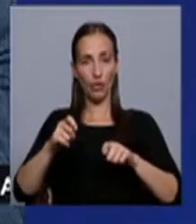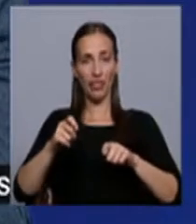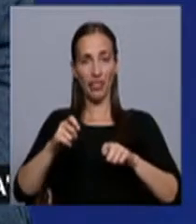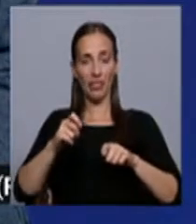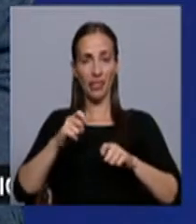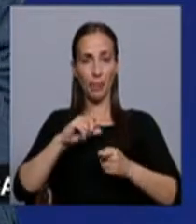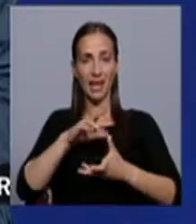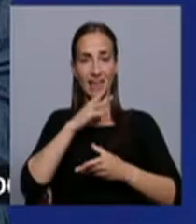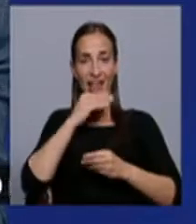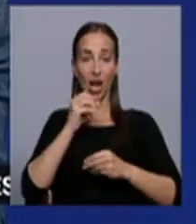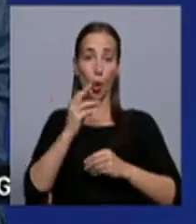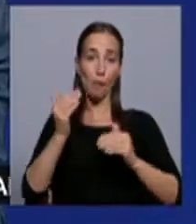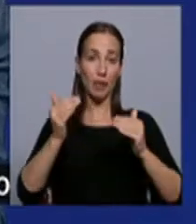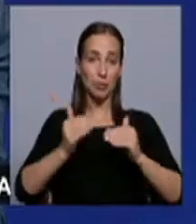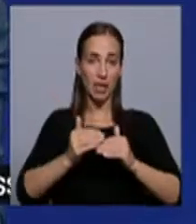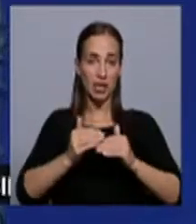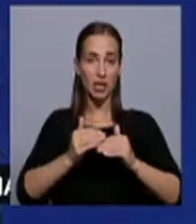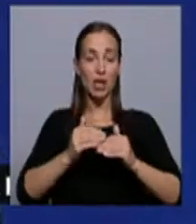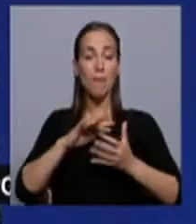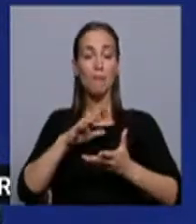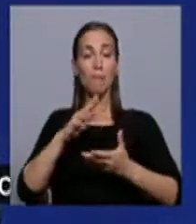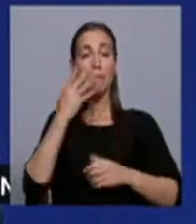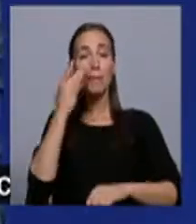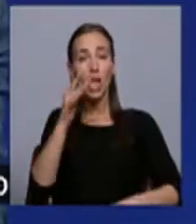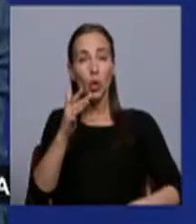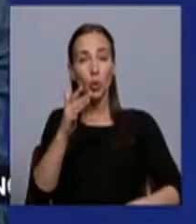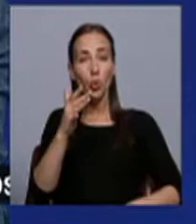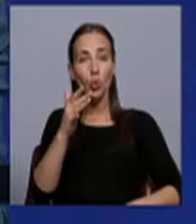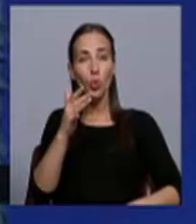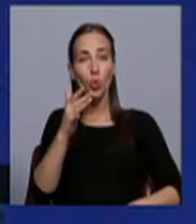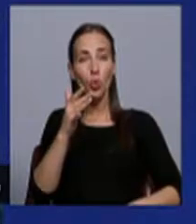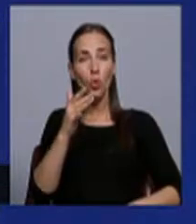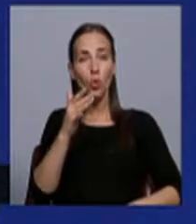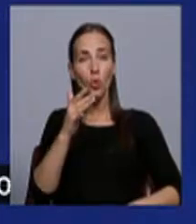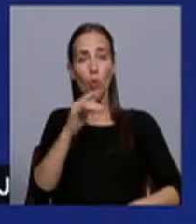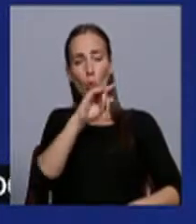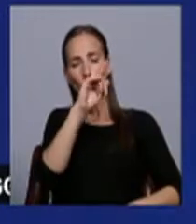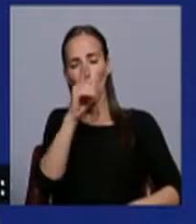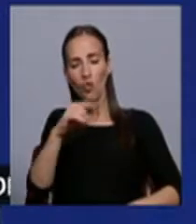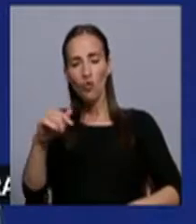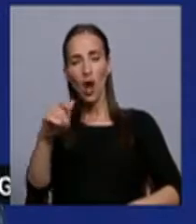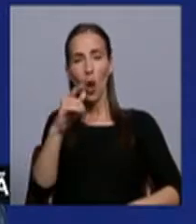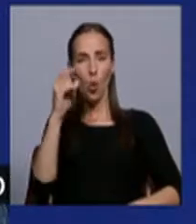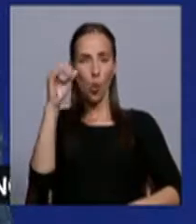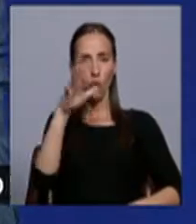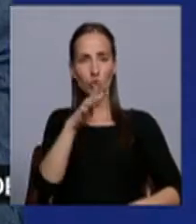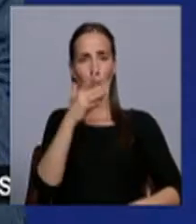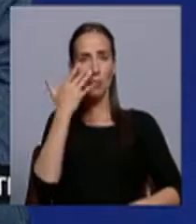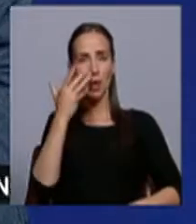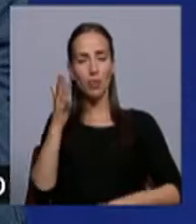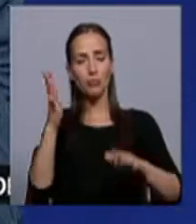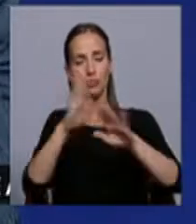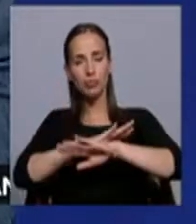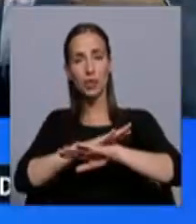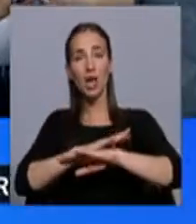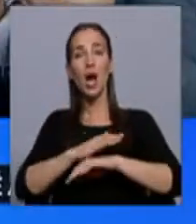sejam planetas com cerca de o dobro do diâmetro da Terra ou mais pequenos, o brilho